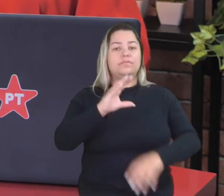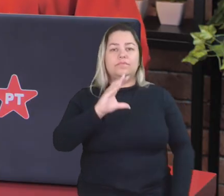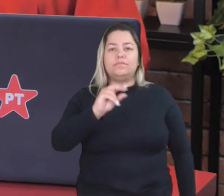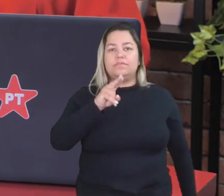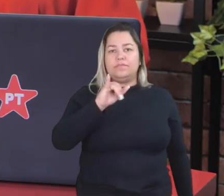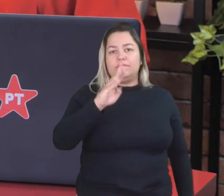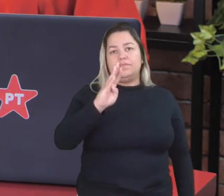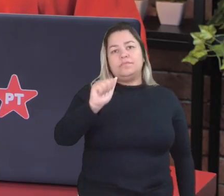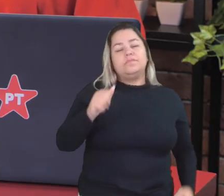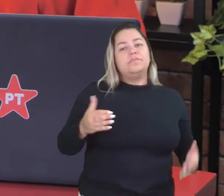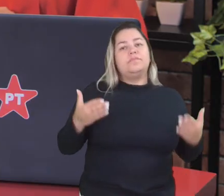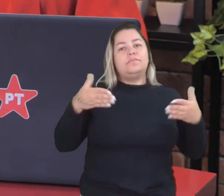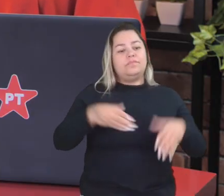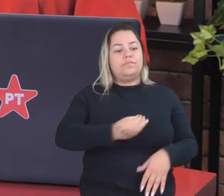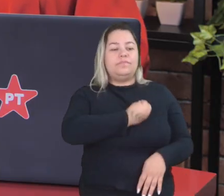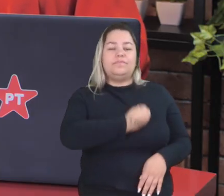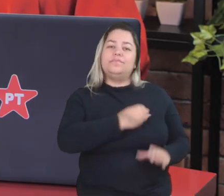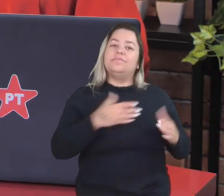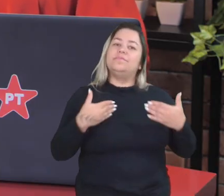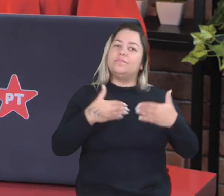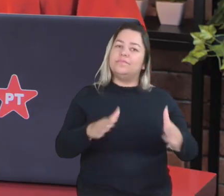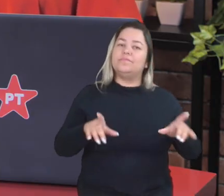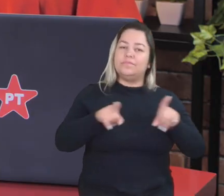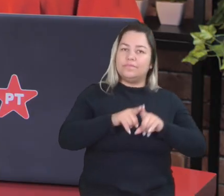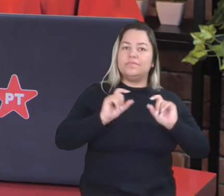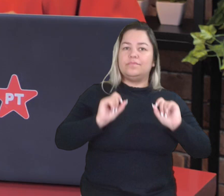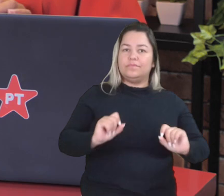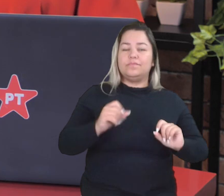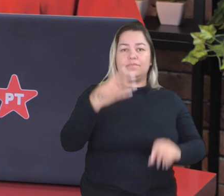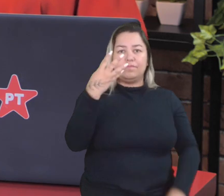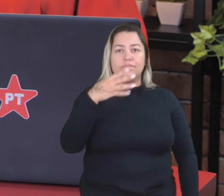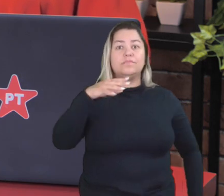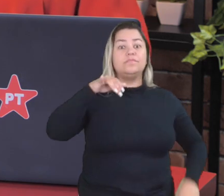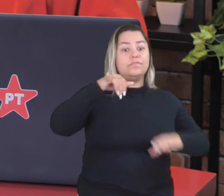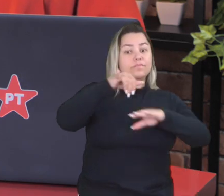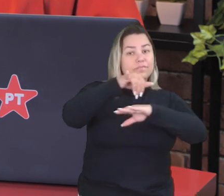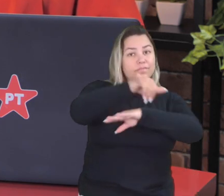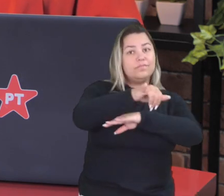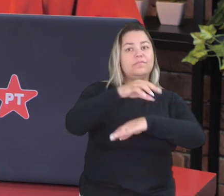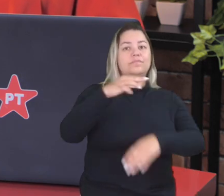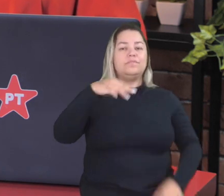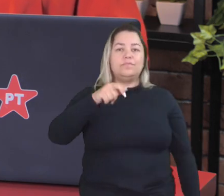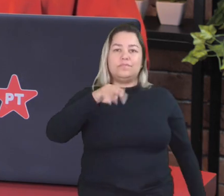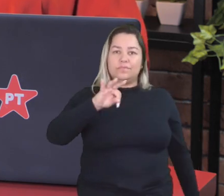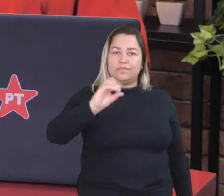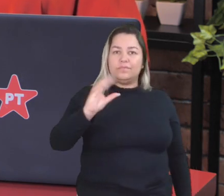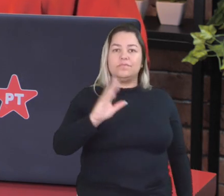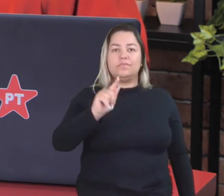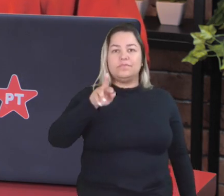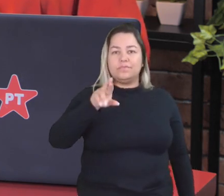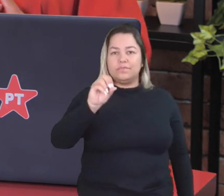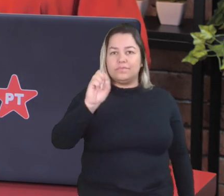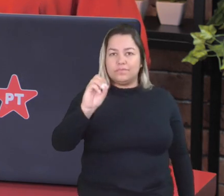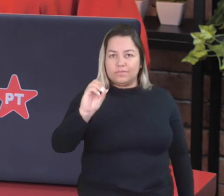Mais tarde, em Cuiabá, Lula compareceu à cerimônia de inauguração da modernização de 4 aeroportos do estado do Mato